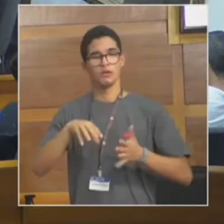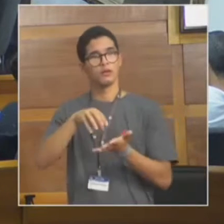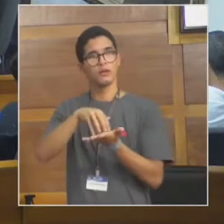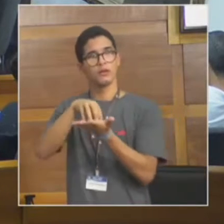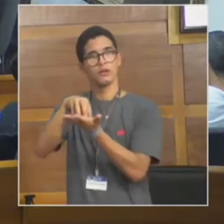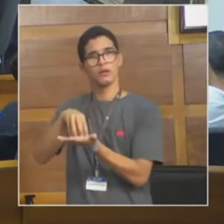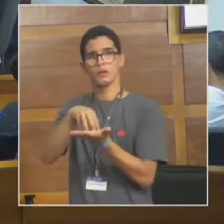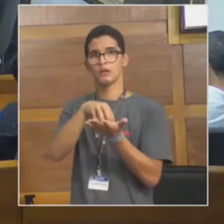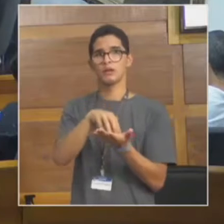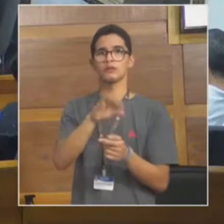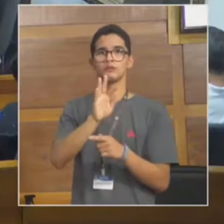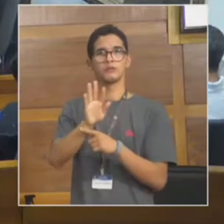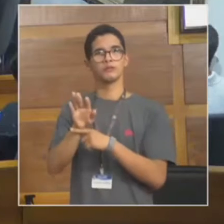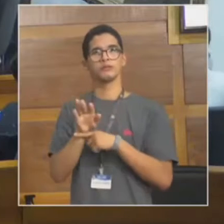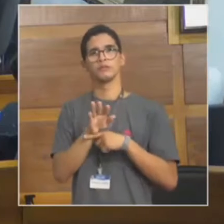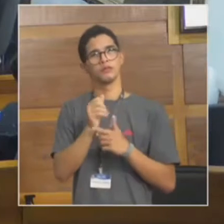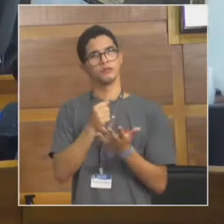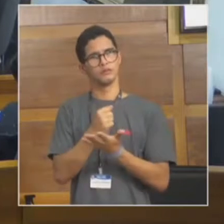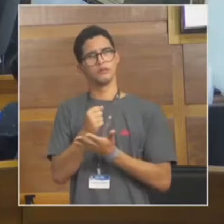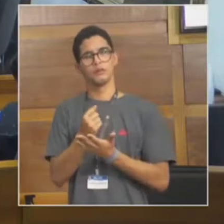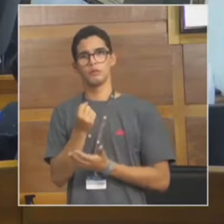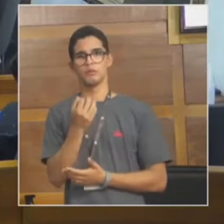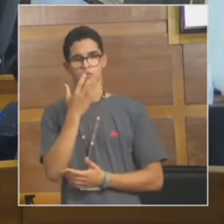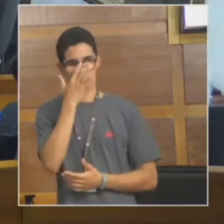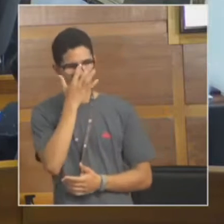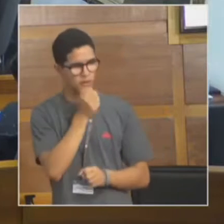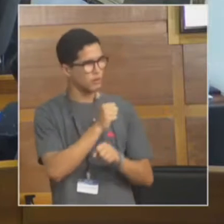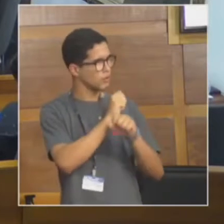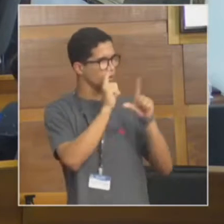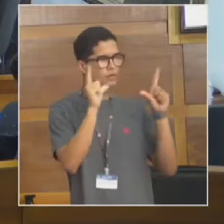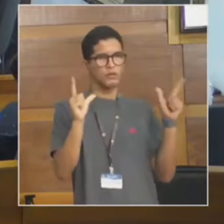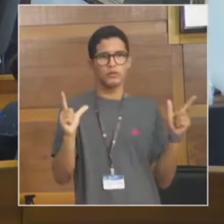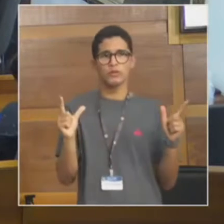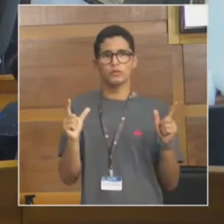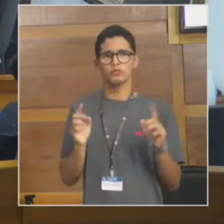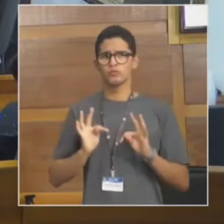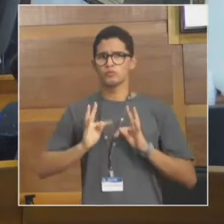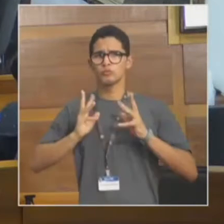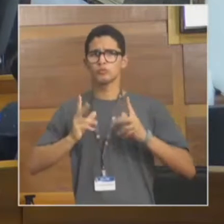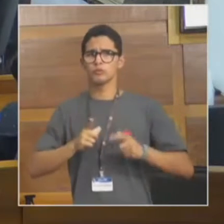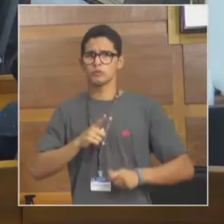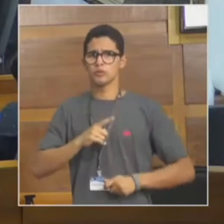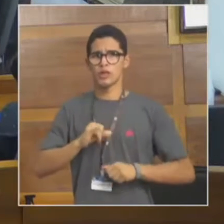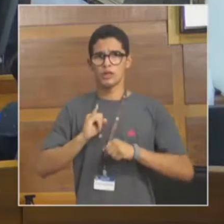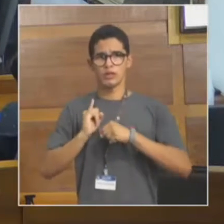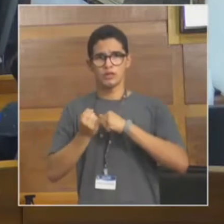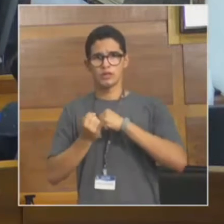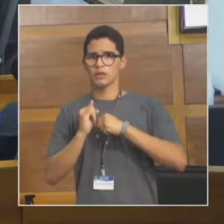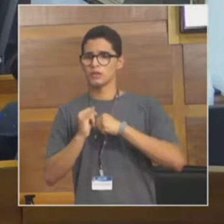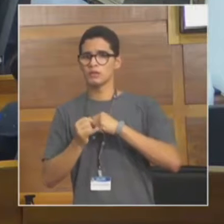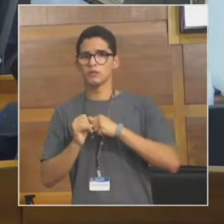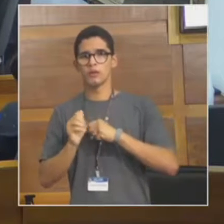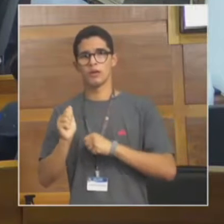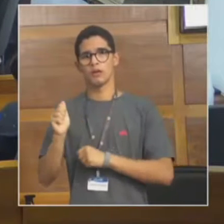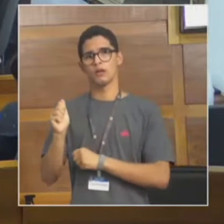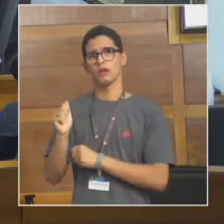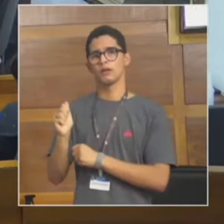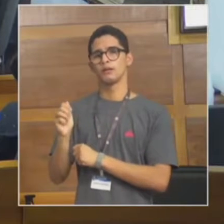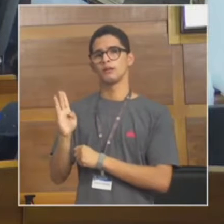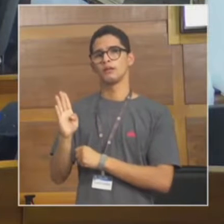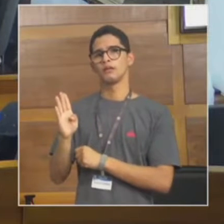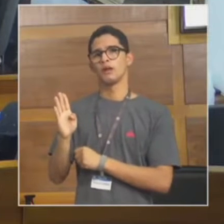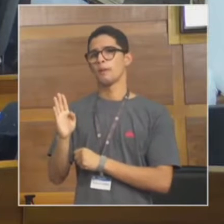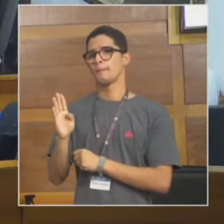quero deixar claro mas muito claro aqui que tudo isso hoje que aconteçam bloco é nós junto com a prefeitura